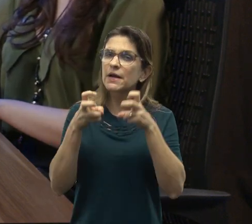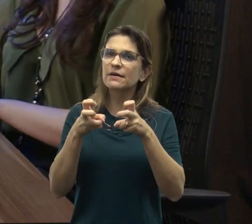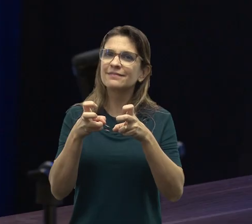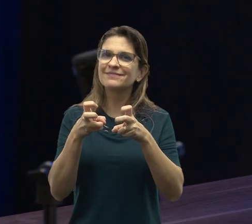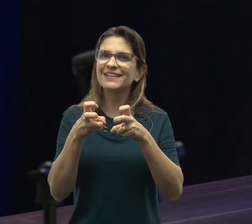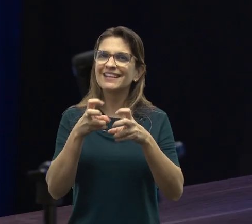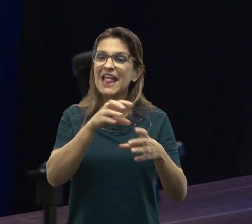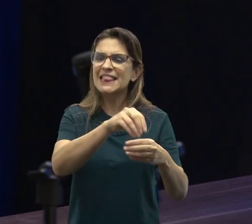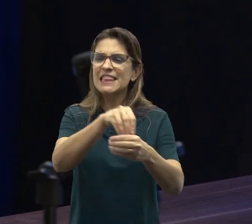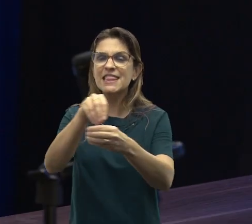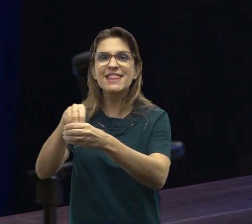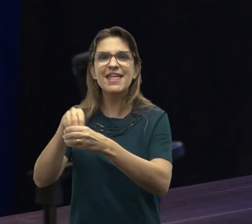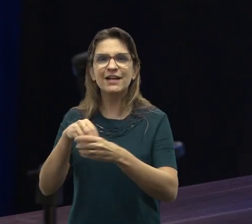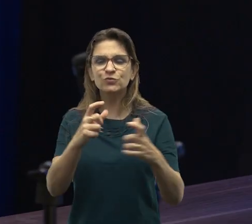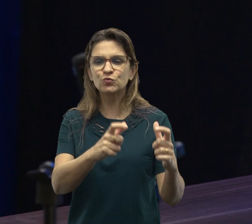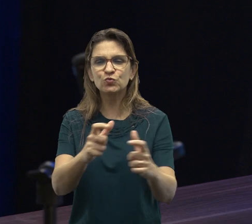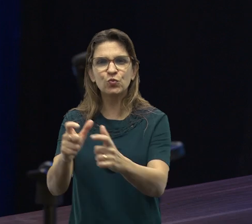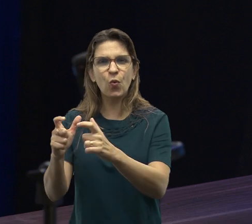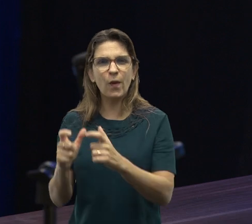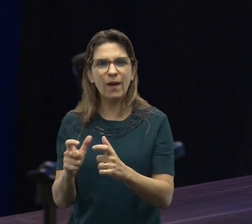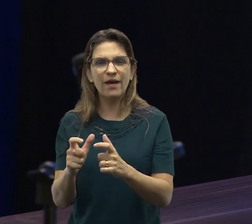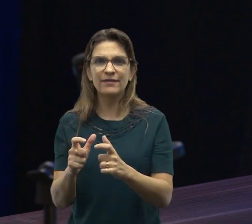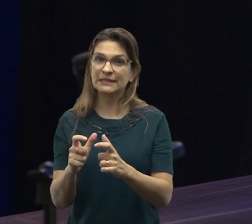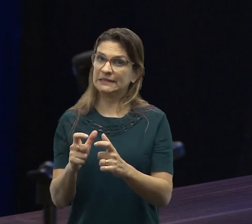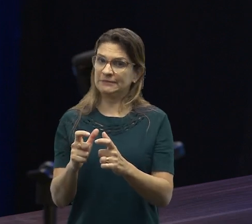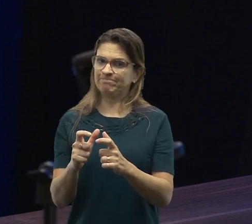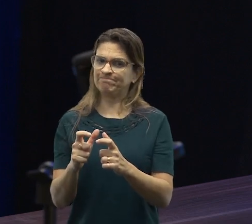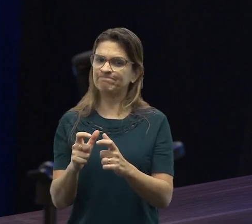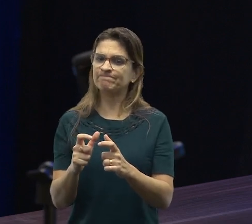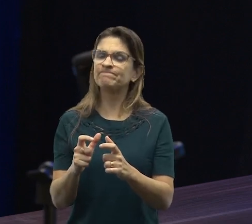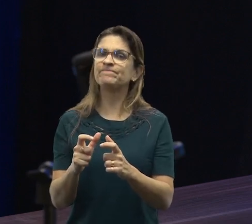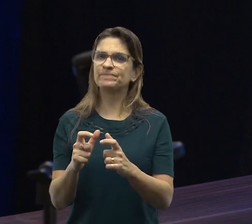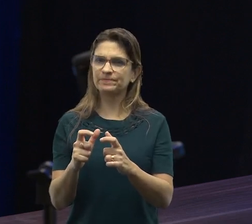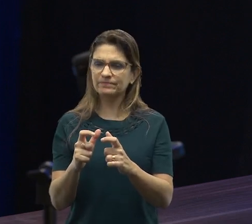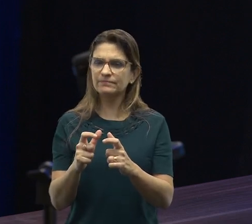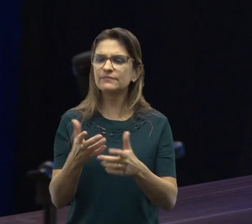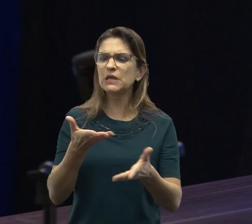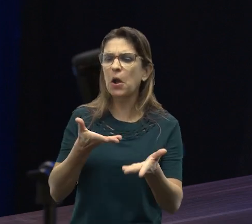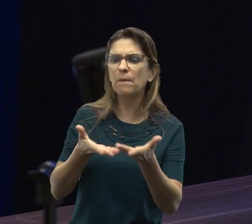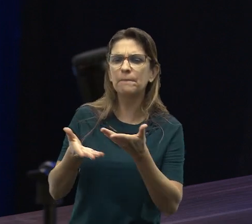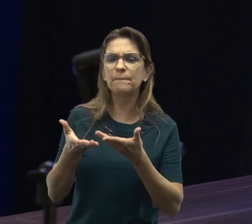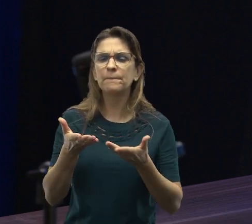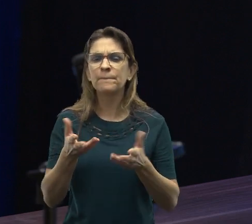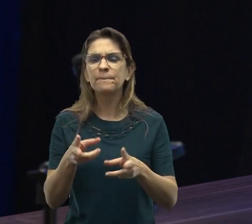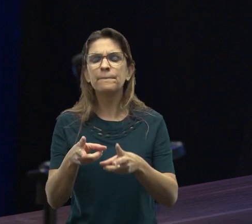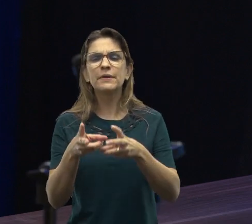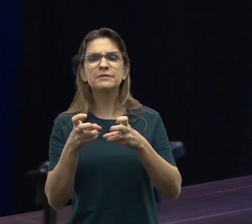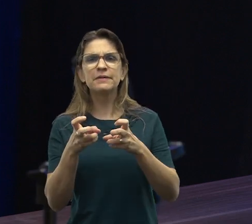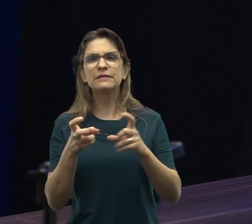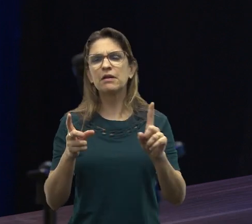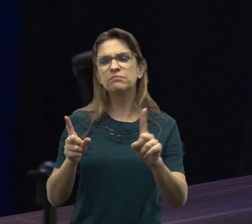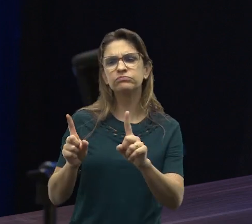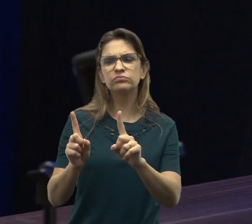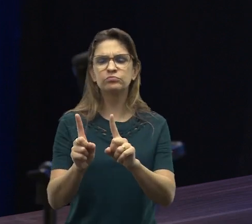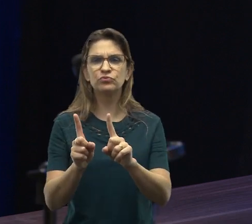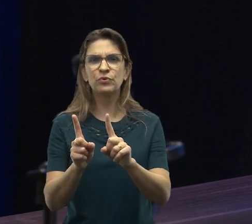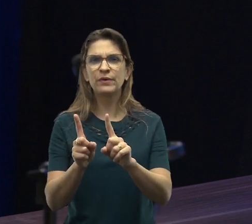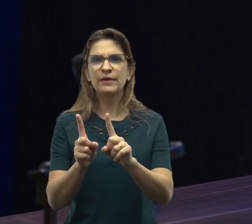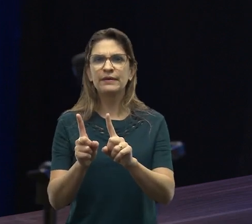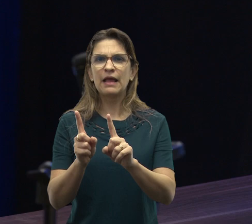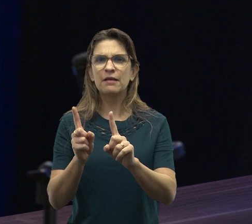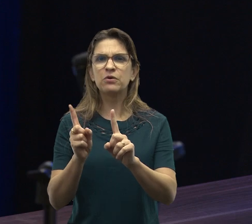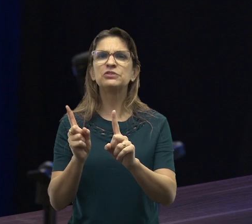alguma situação que pode levar a um assédio, a uma violência, todos nós temos que